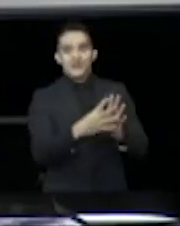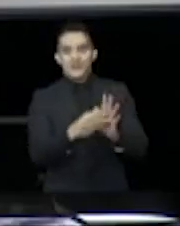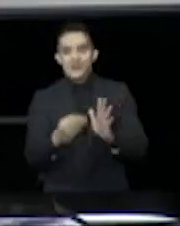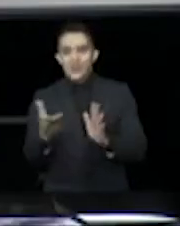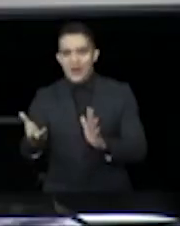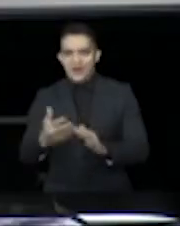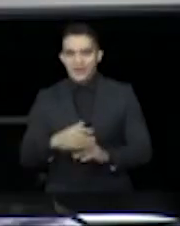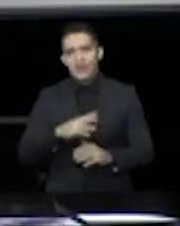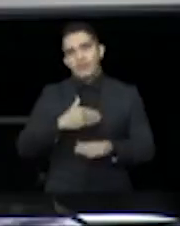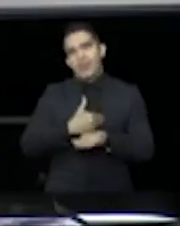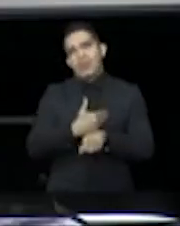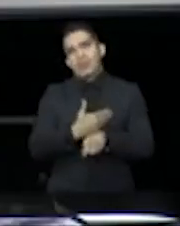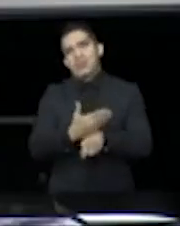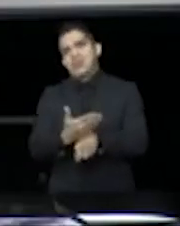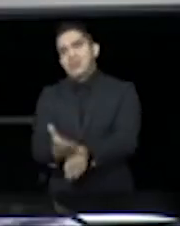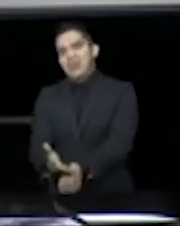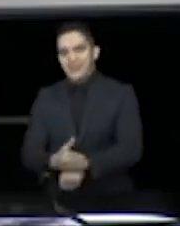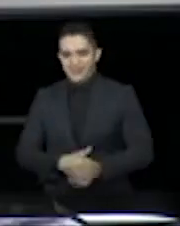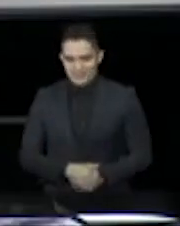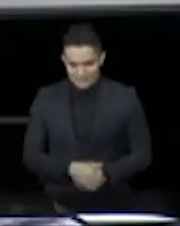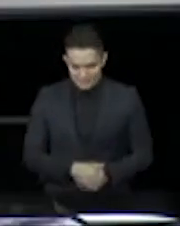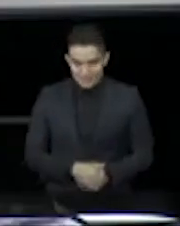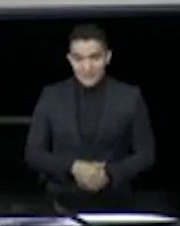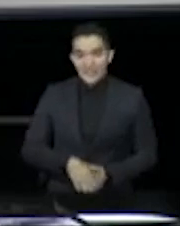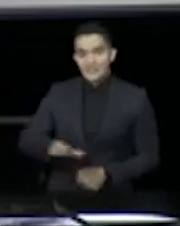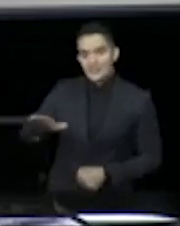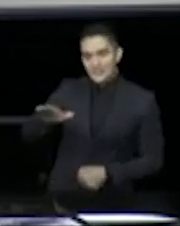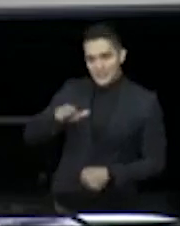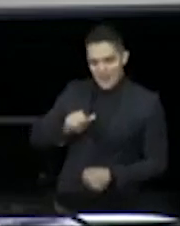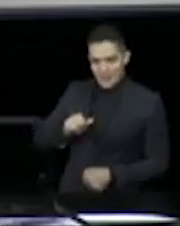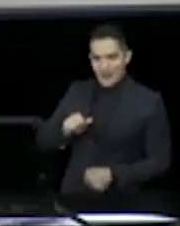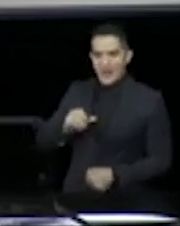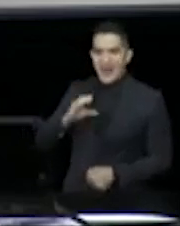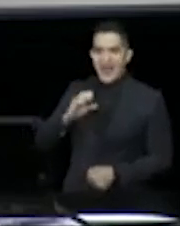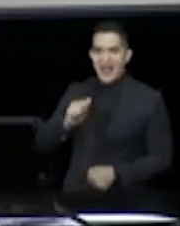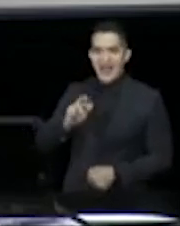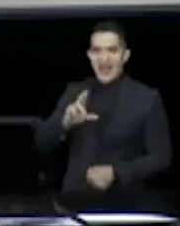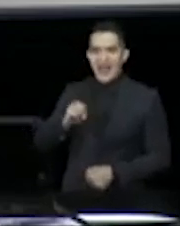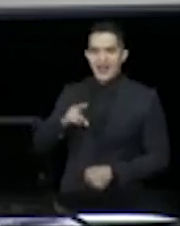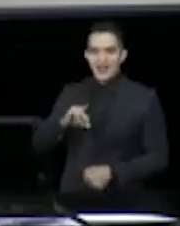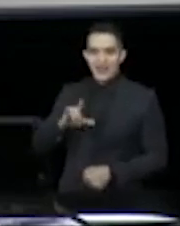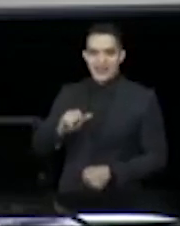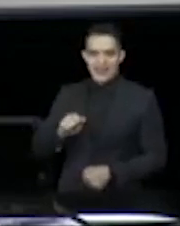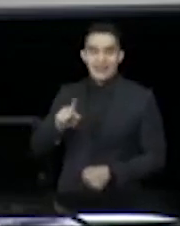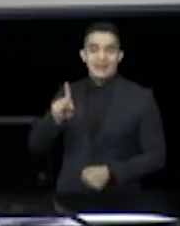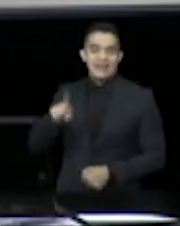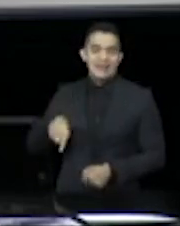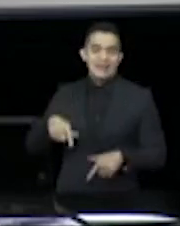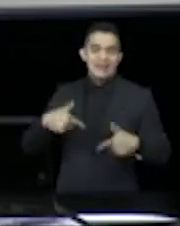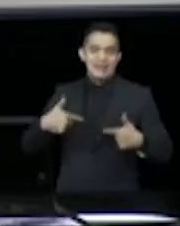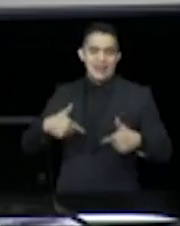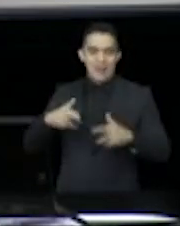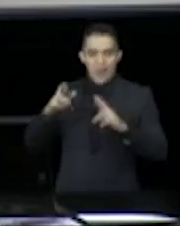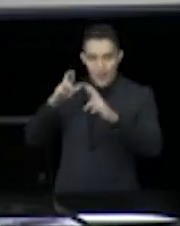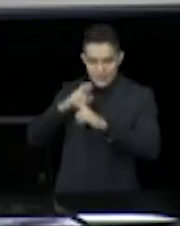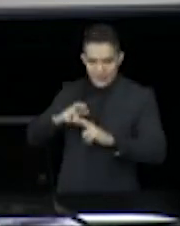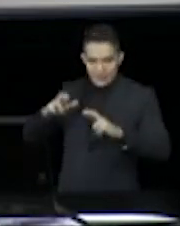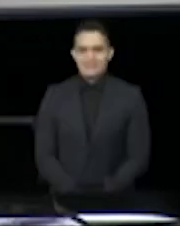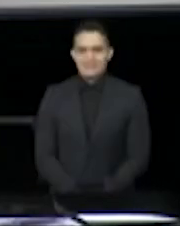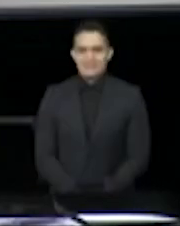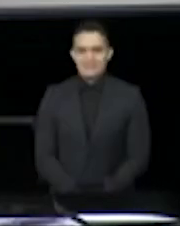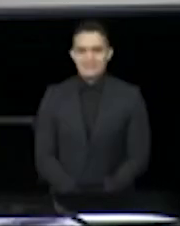Eu chamo agora a doutora Caroline Soares Brizola, do Observatório Nacional dos Direitos à Água e ao